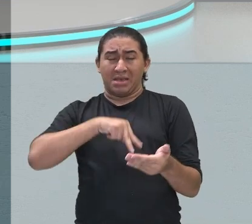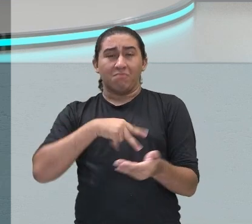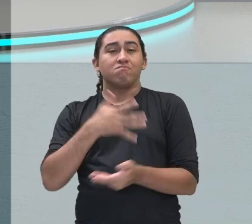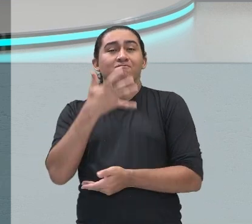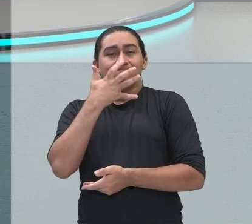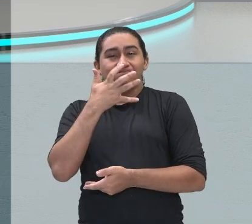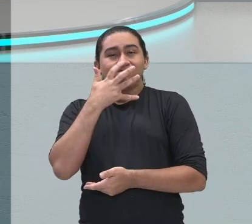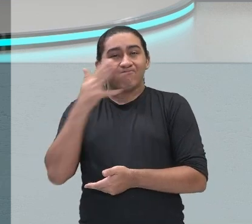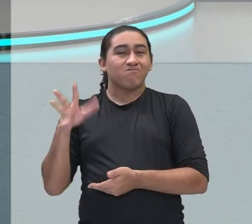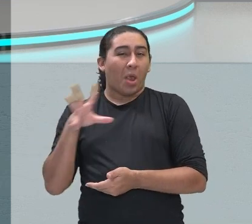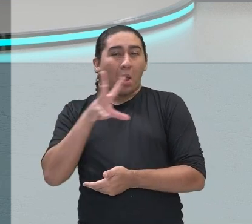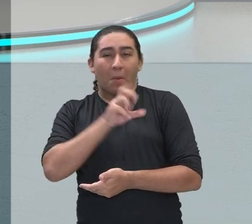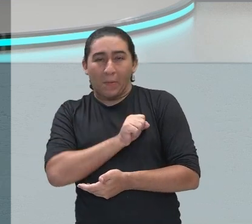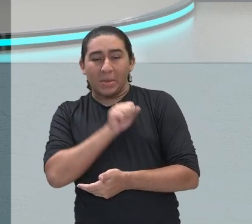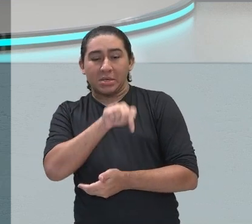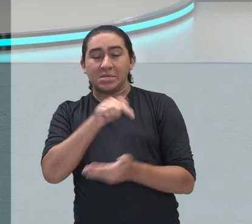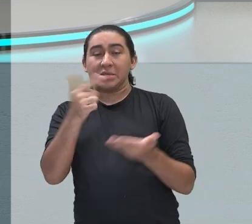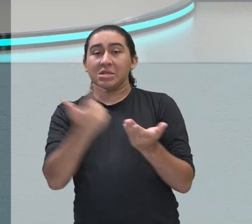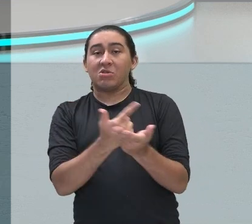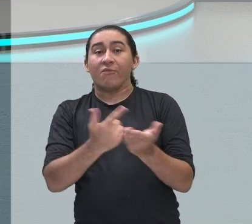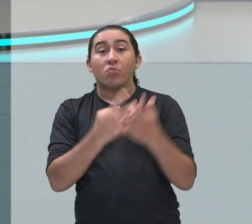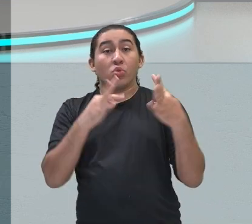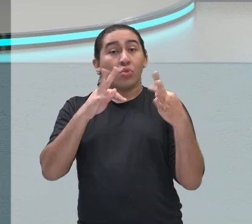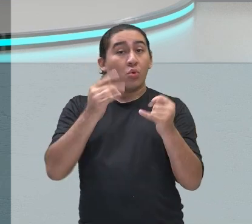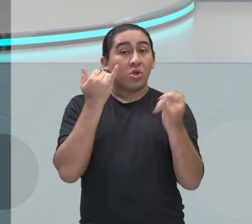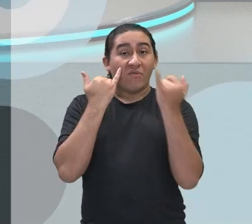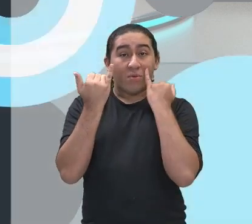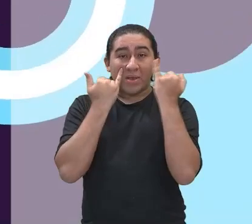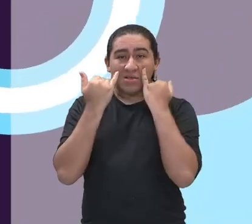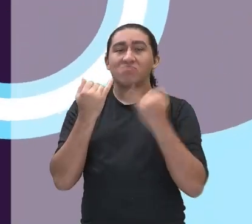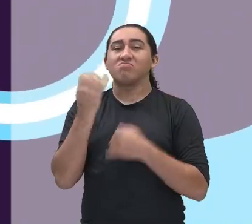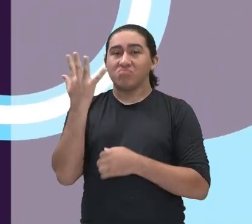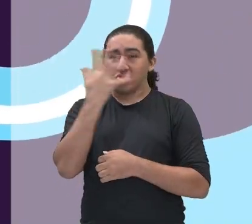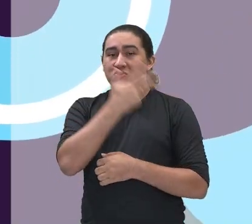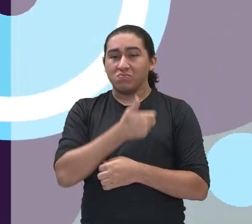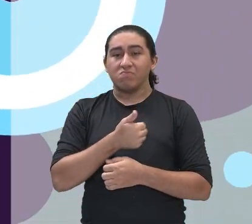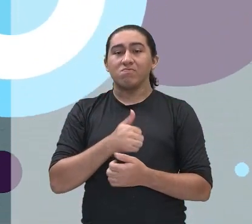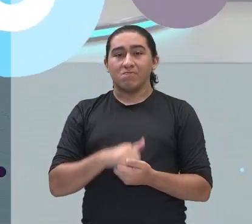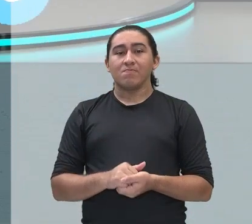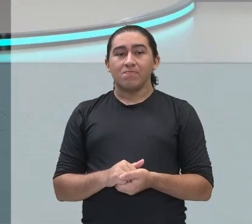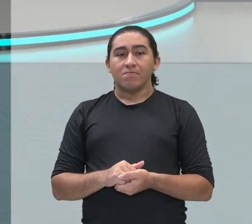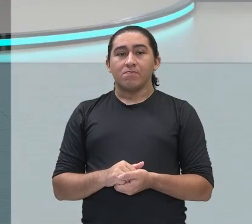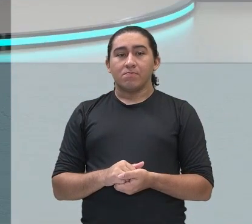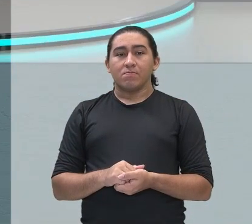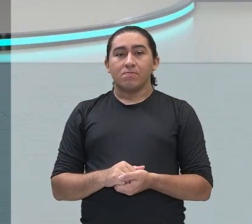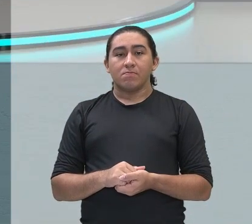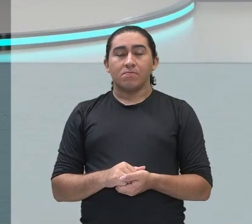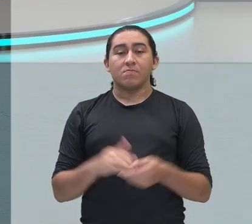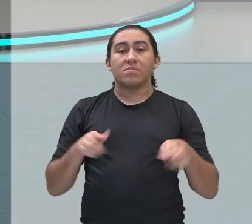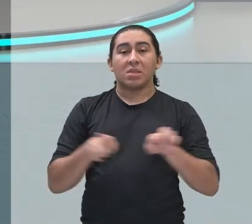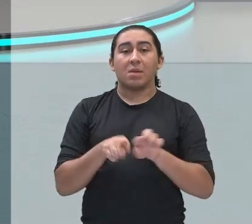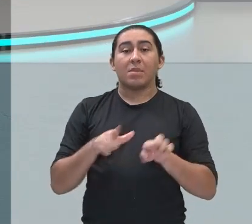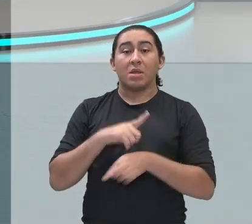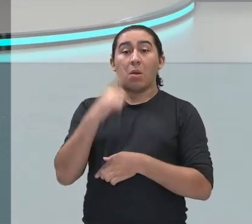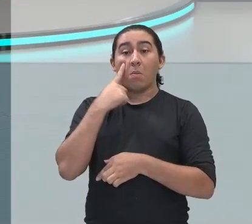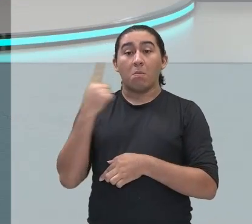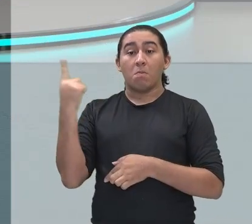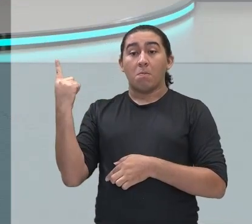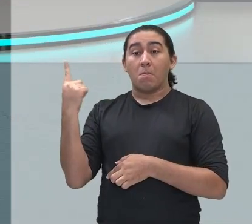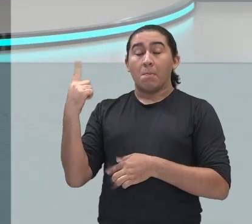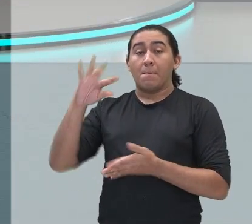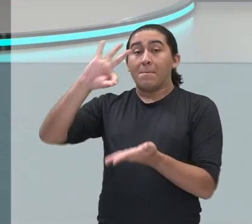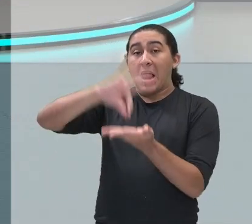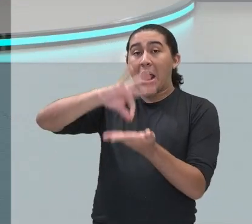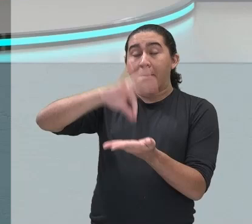fiquei apaixonada por tudo aquilo que ele escreveu. É muito lindo. Temos aqui, então, um mapa, né? Temos